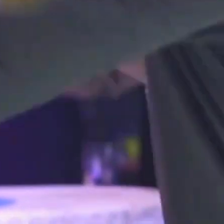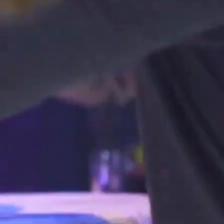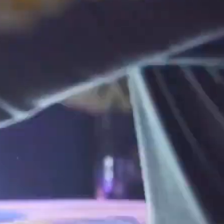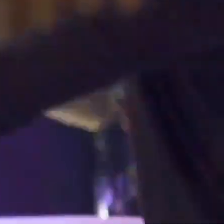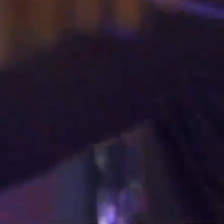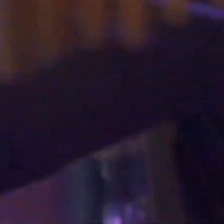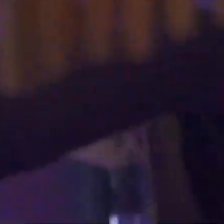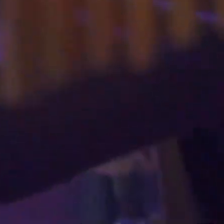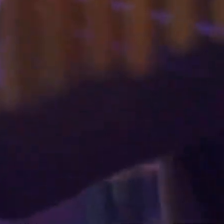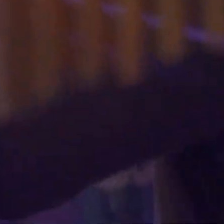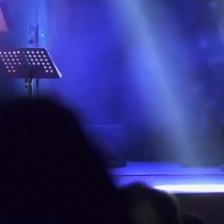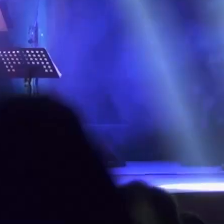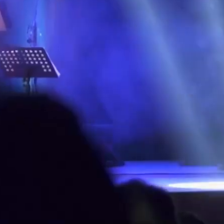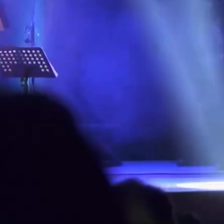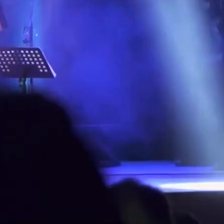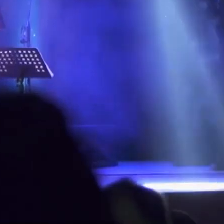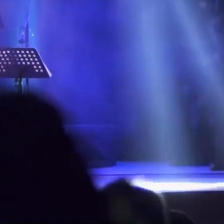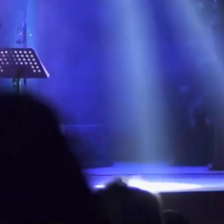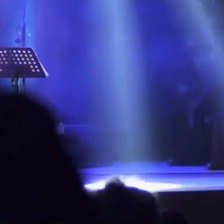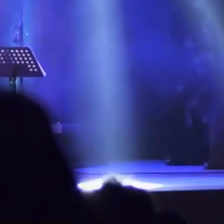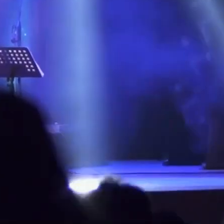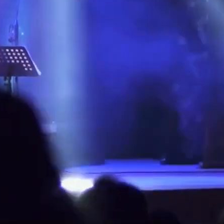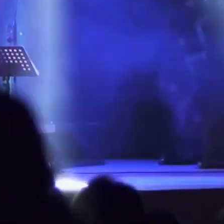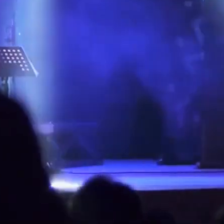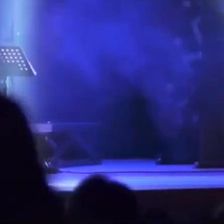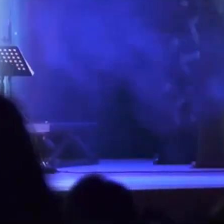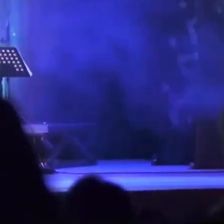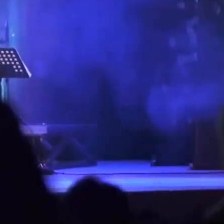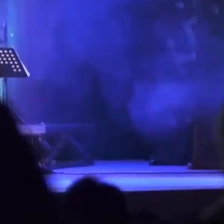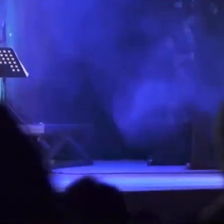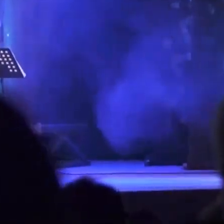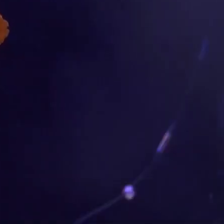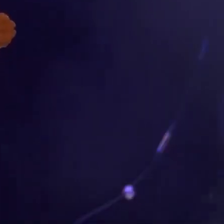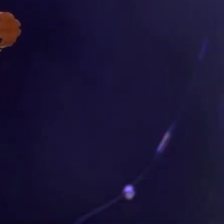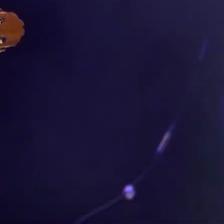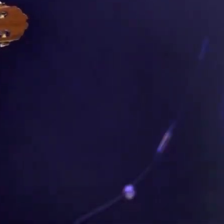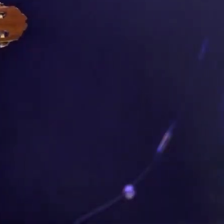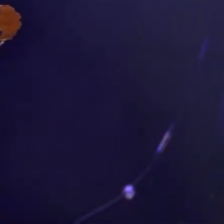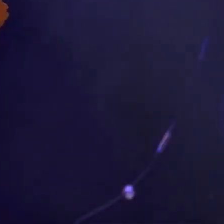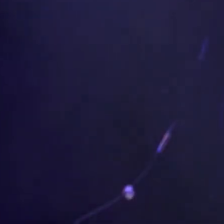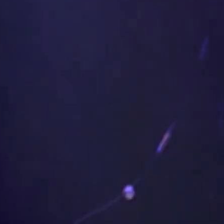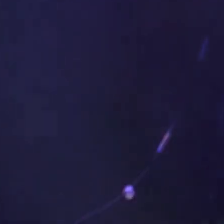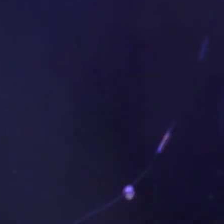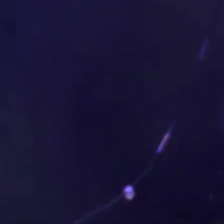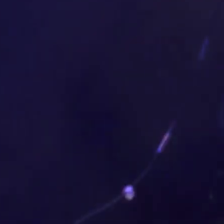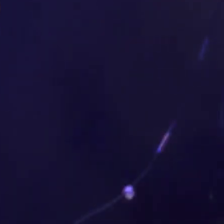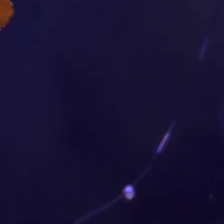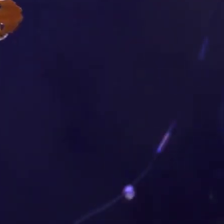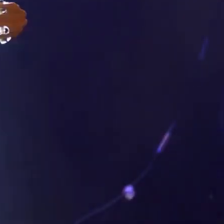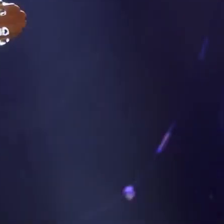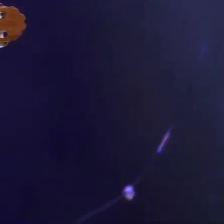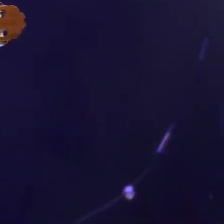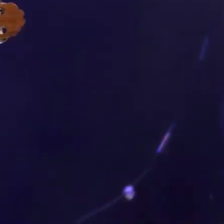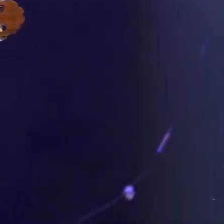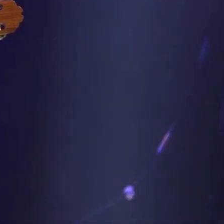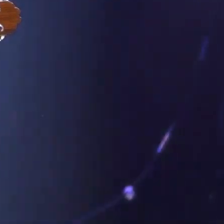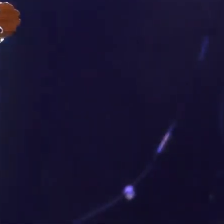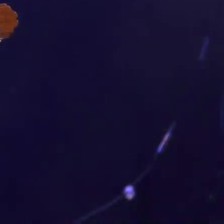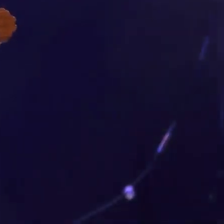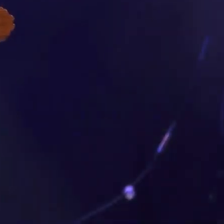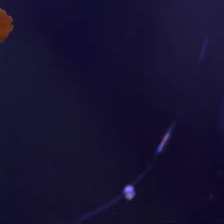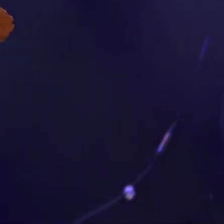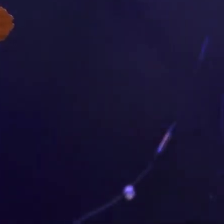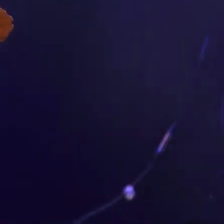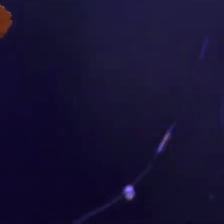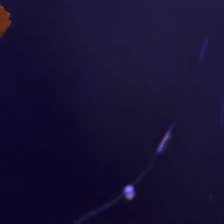Sou amazonês, não nado com boto nem chupo picão. Sou do mesmo saco da farinha, aquela